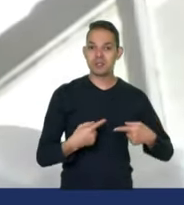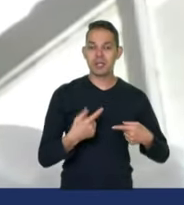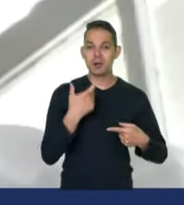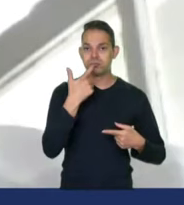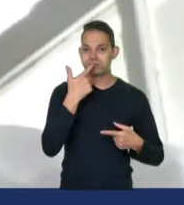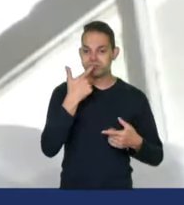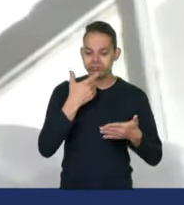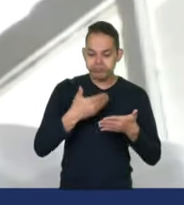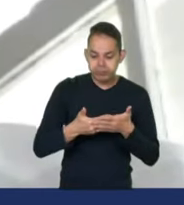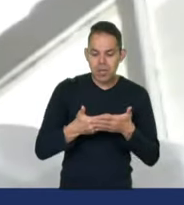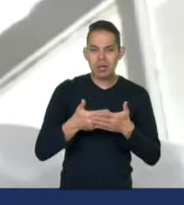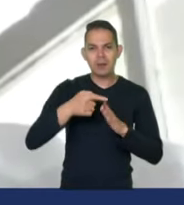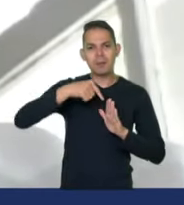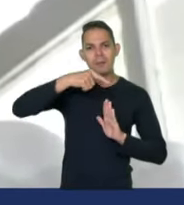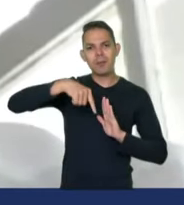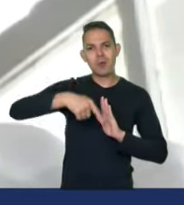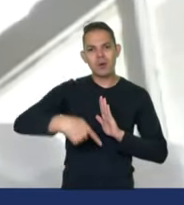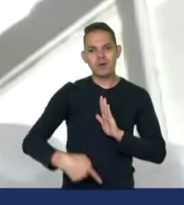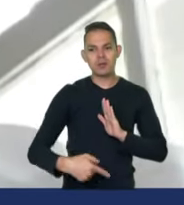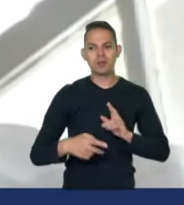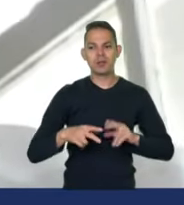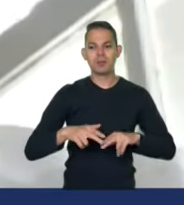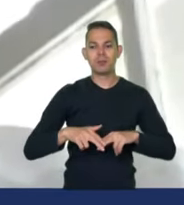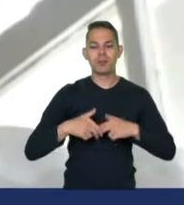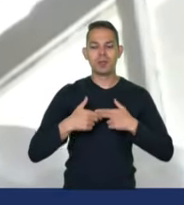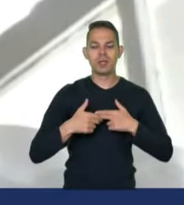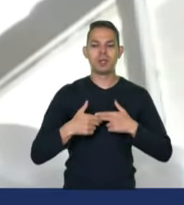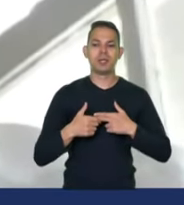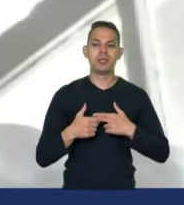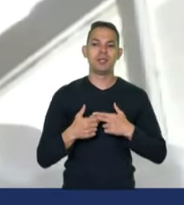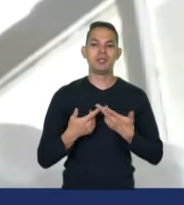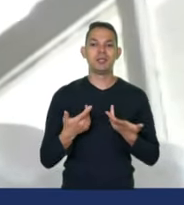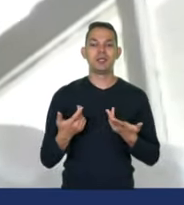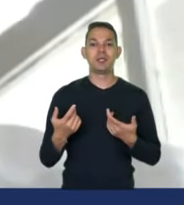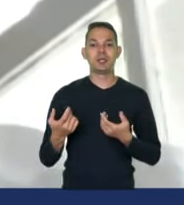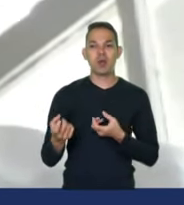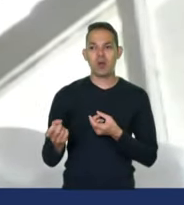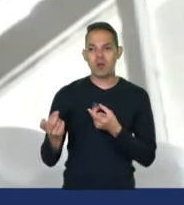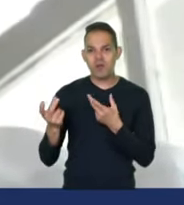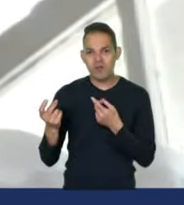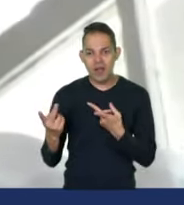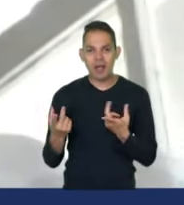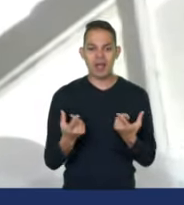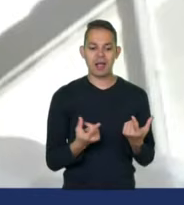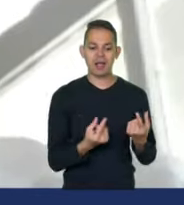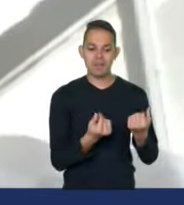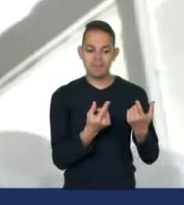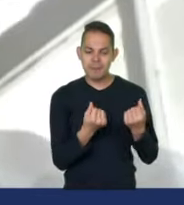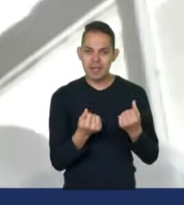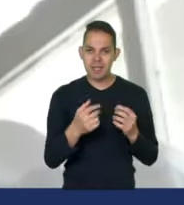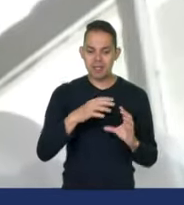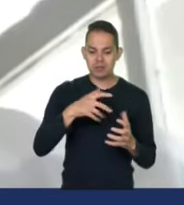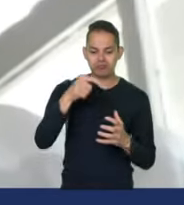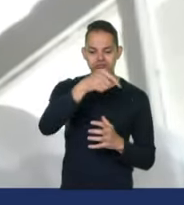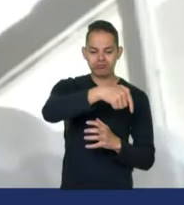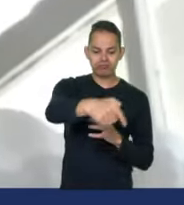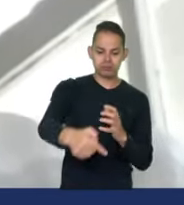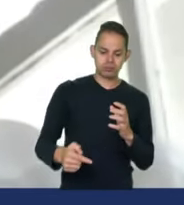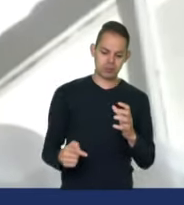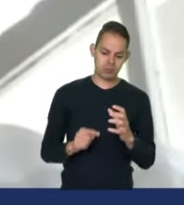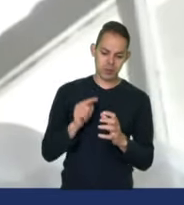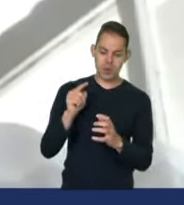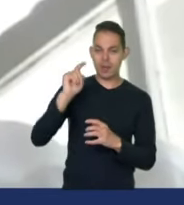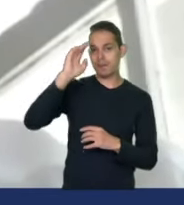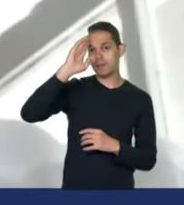recentemente se aprofundou por conta dos choques de oferta e preços no mercado internacional, decorrente, sobretudo,